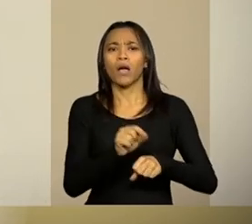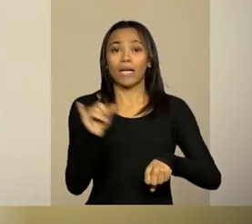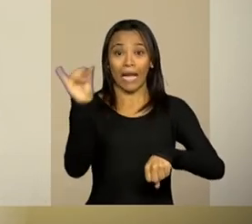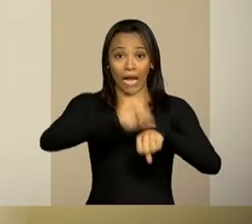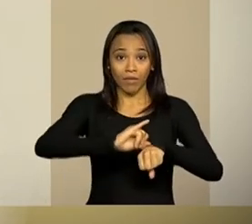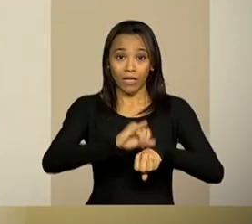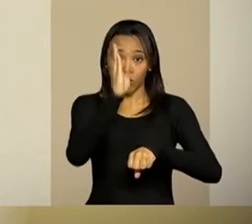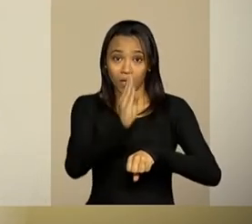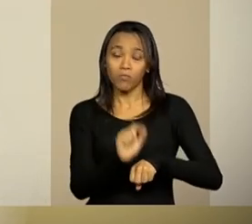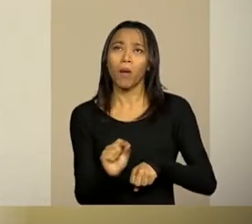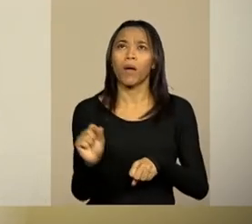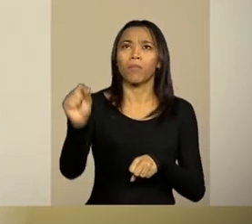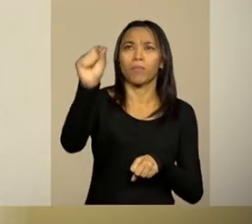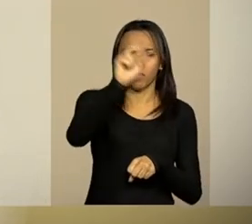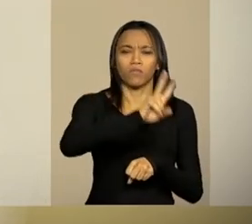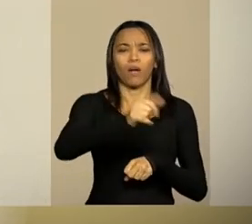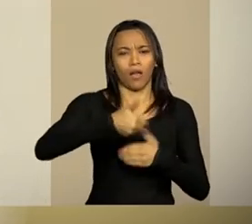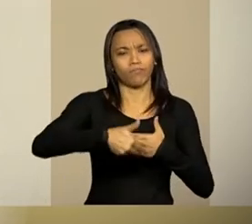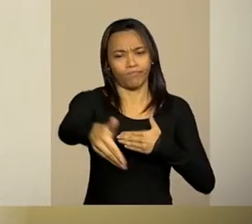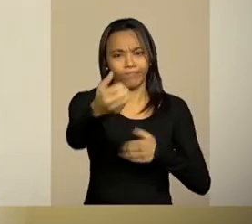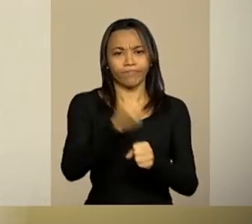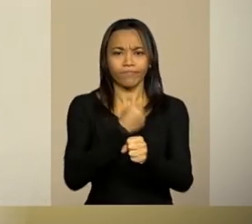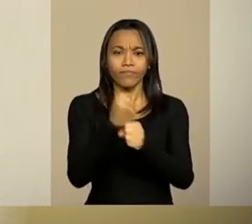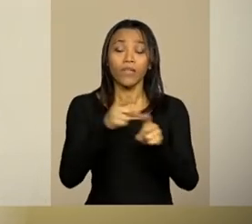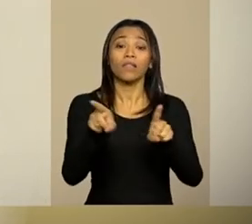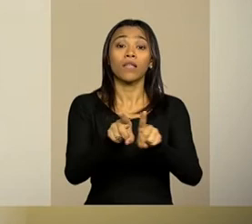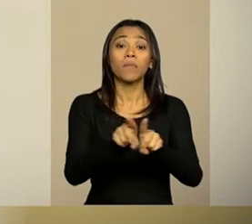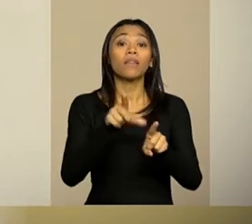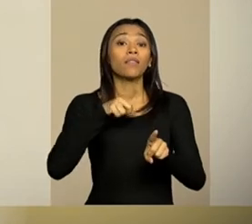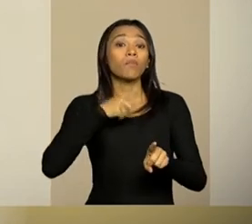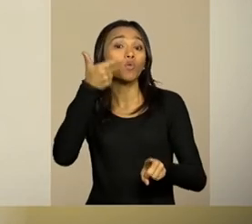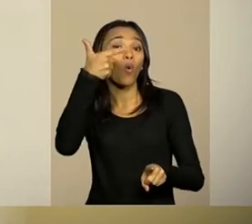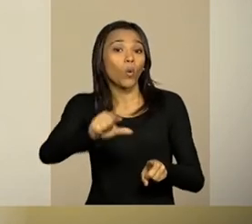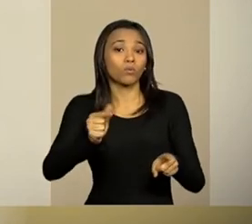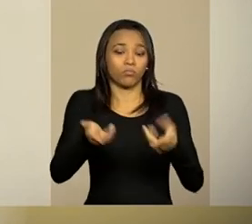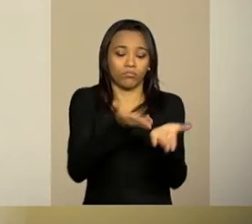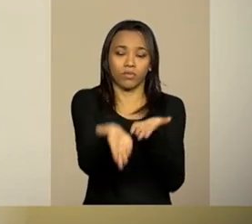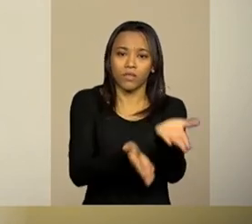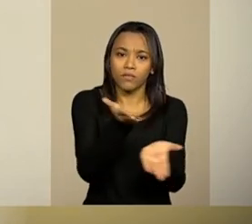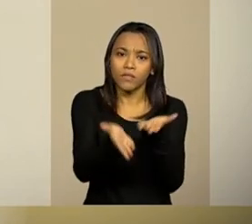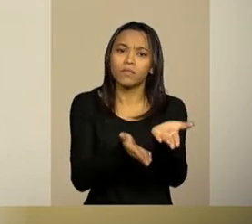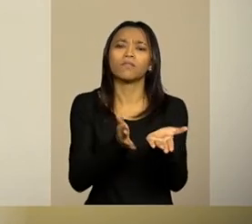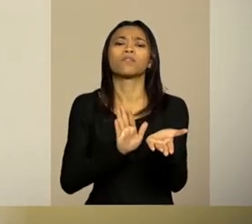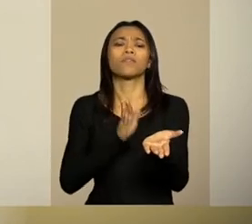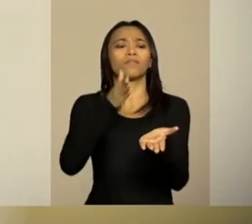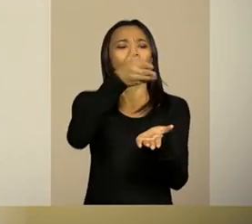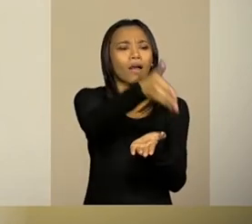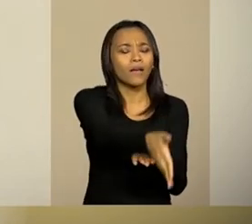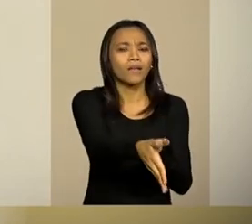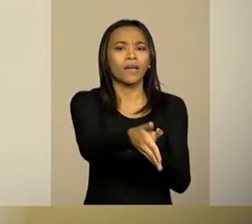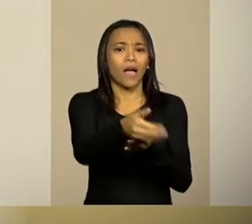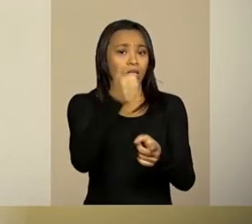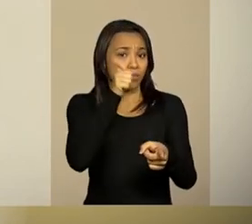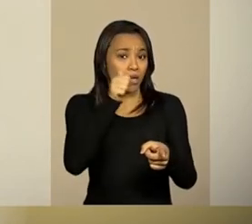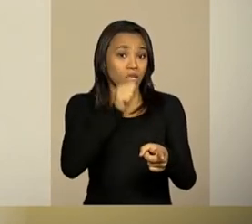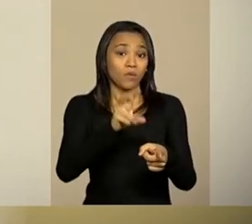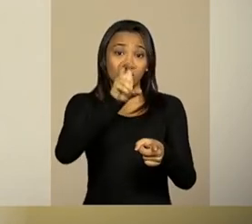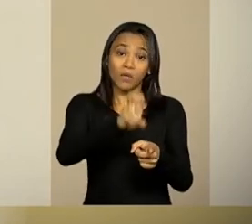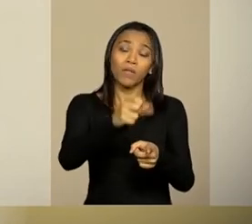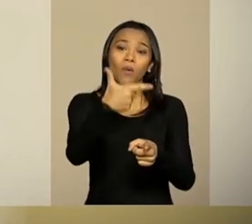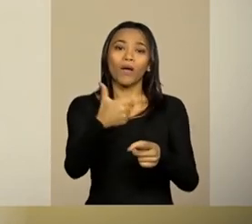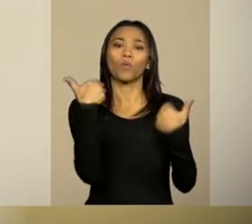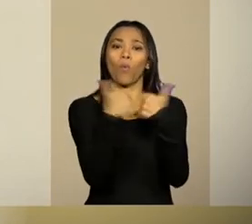cada uma das capitais além das casas nós temos também o serviço que vai até as mulheres são 54